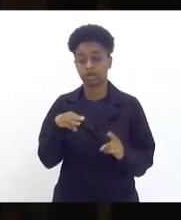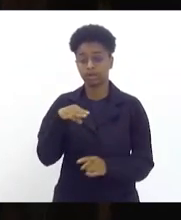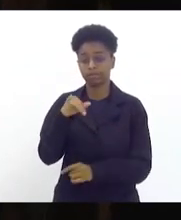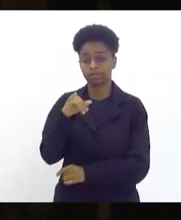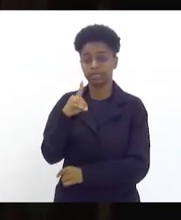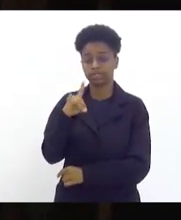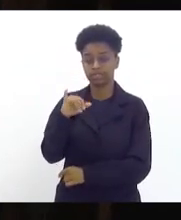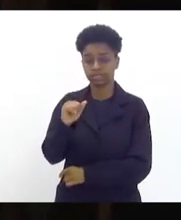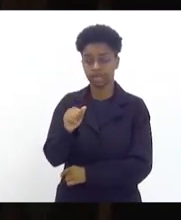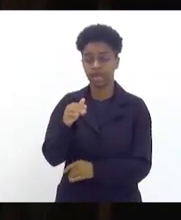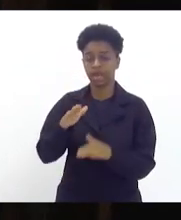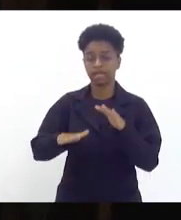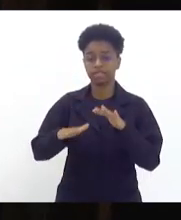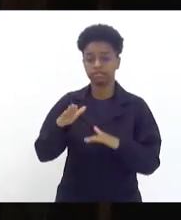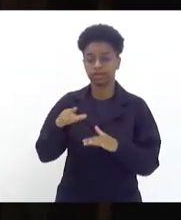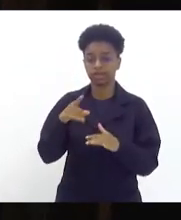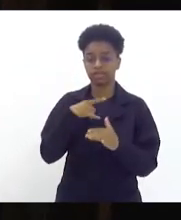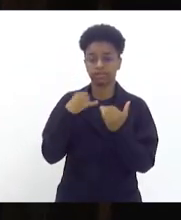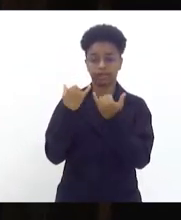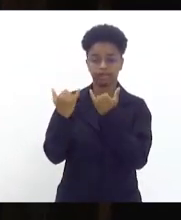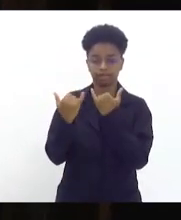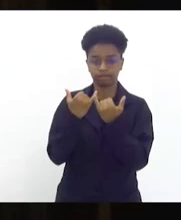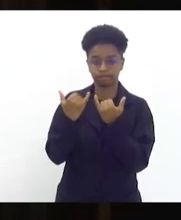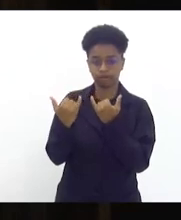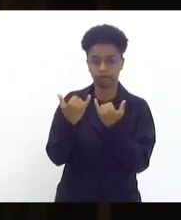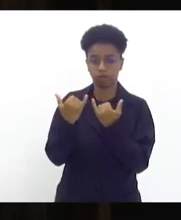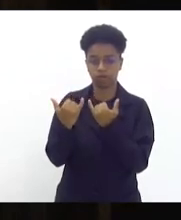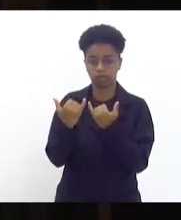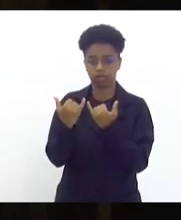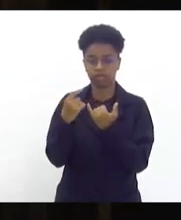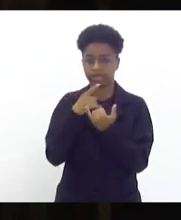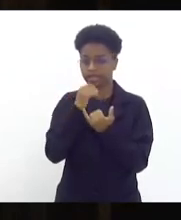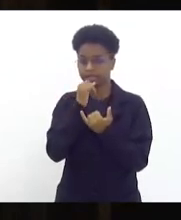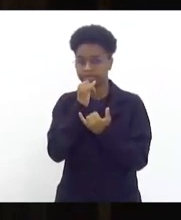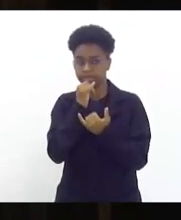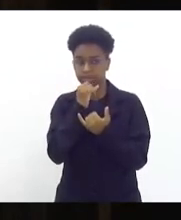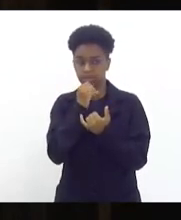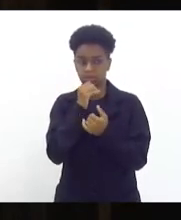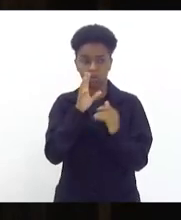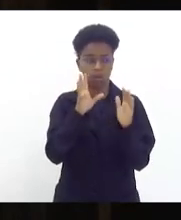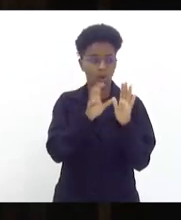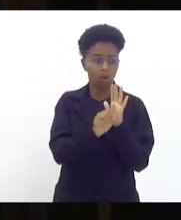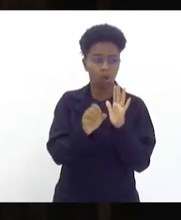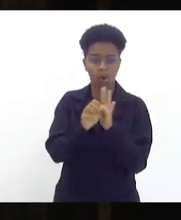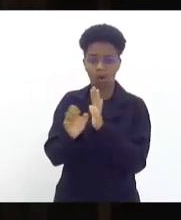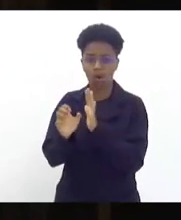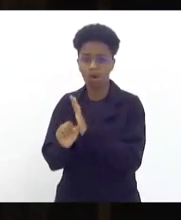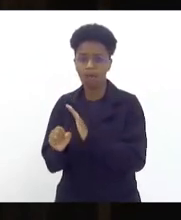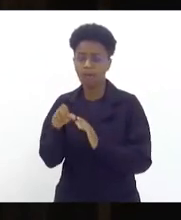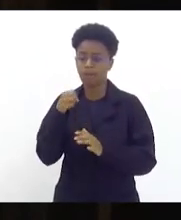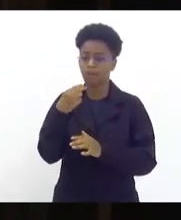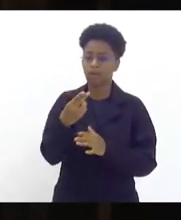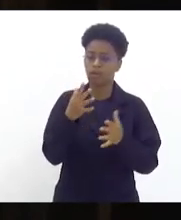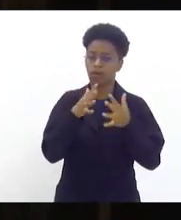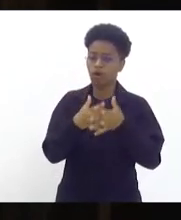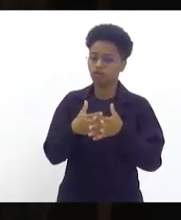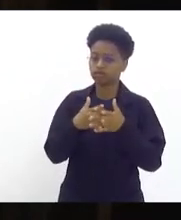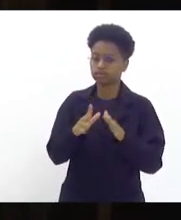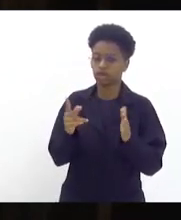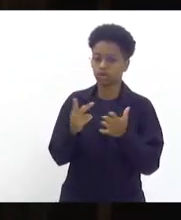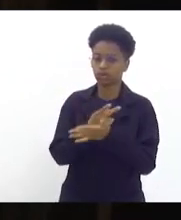muitos casos ela recebe as notícias de pequenos furtos de pequenas confusões que ocorrem na noite